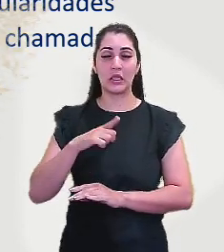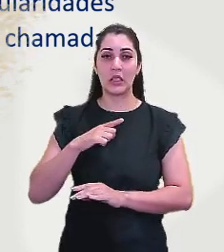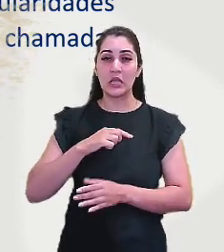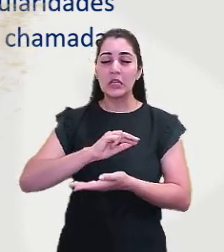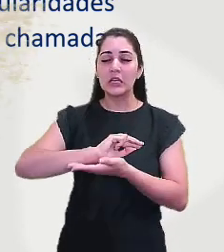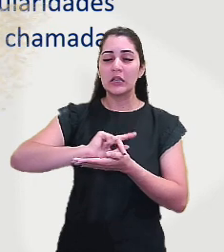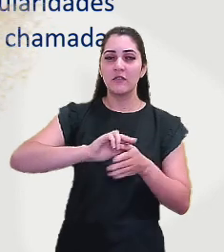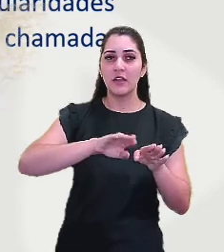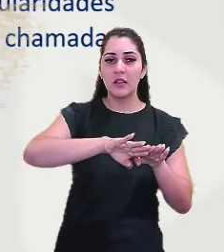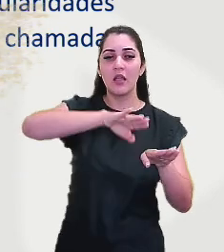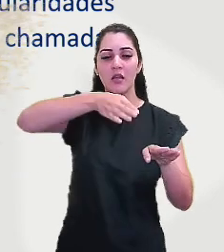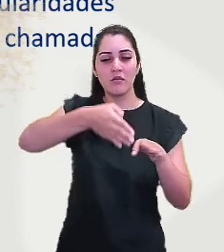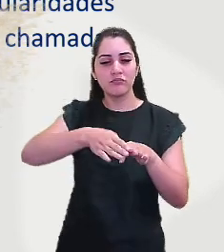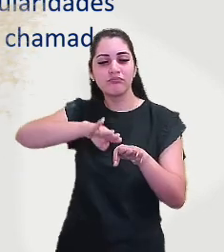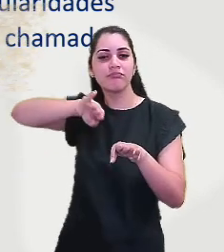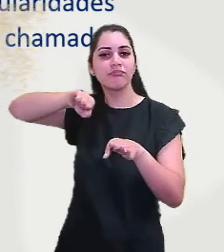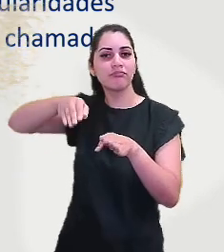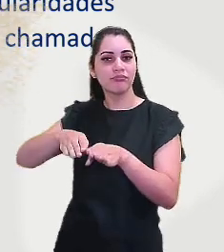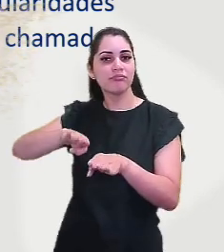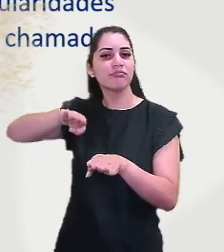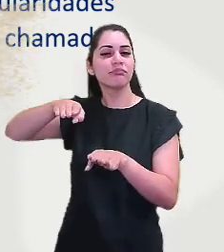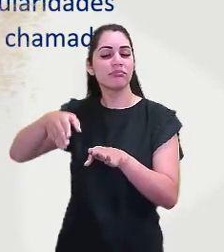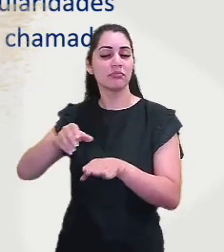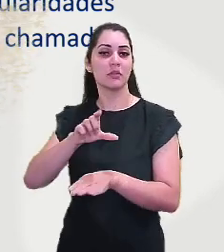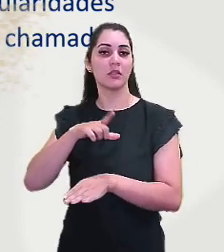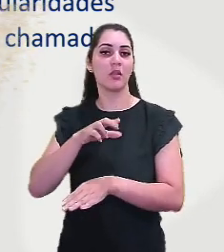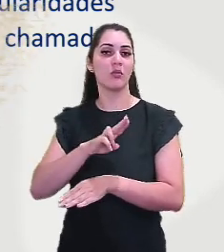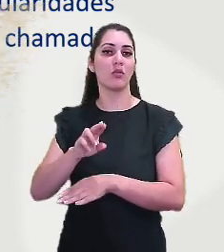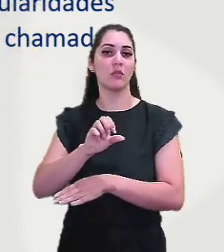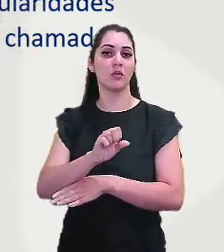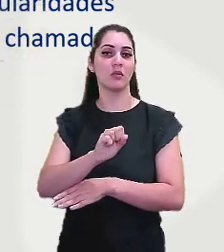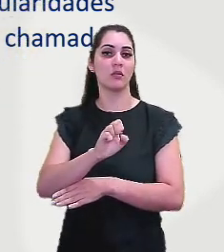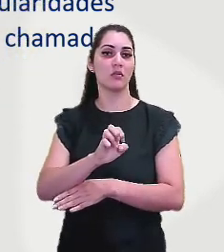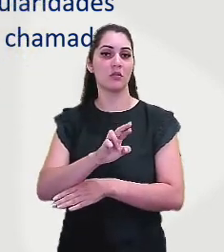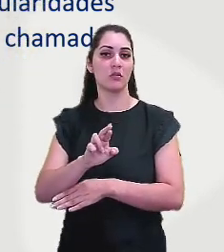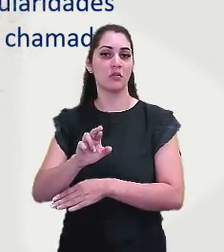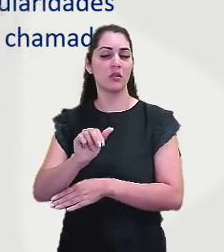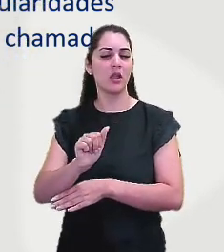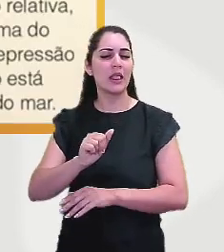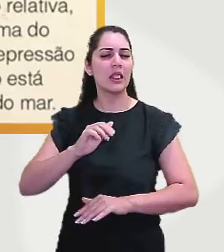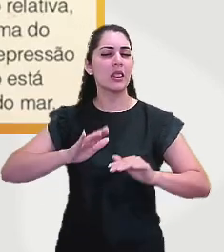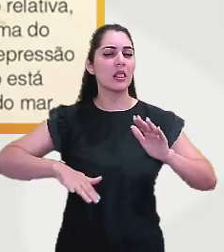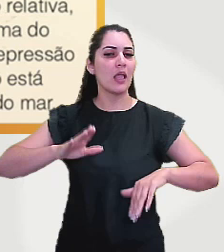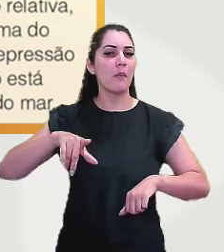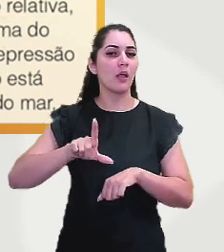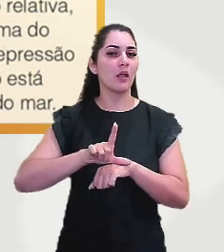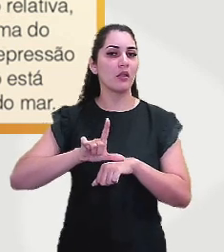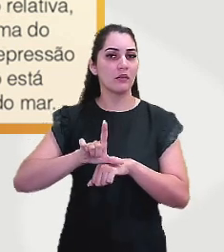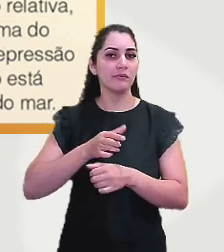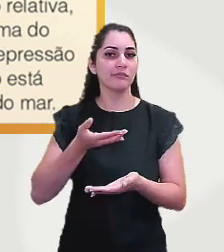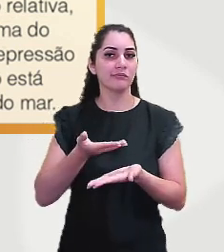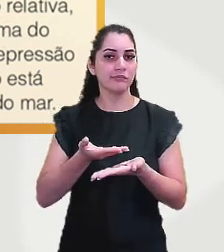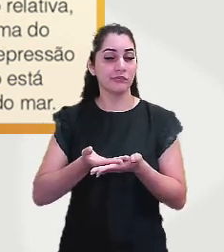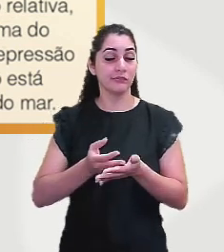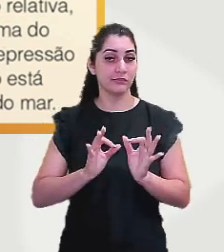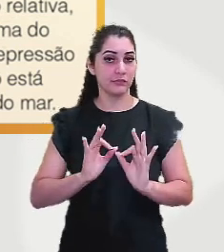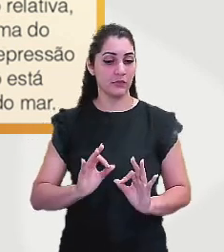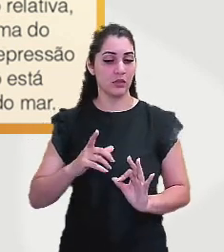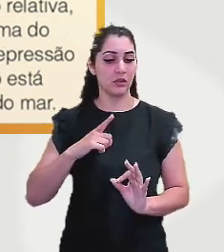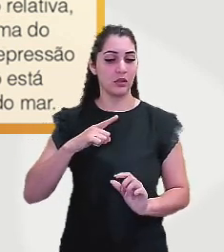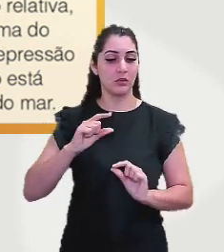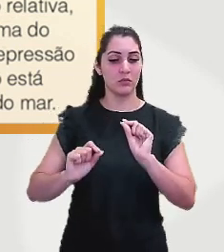vai variar muito dependendo da literatura que você estiver estudando. Certo? Então, aqui nós